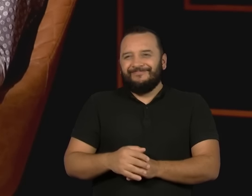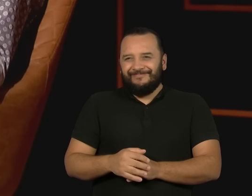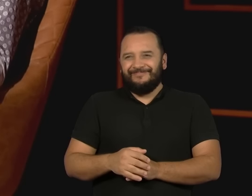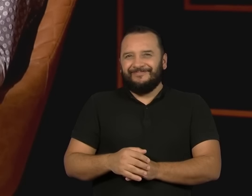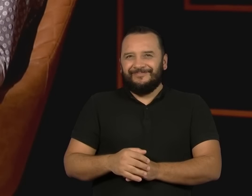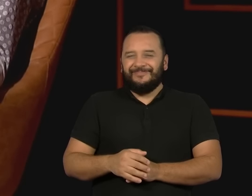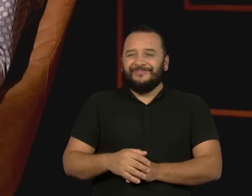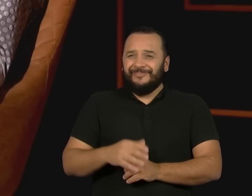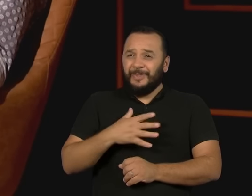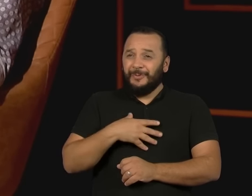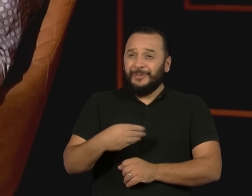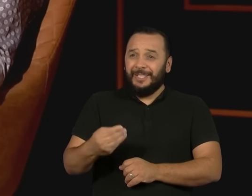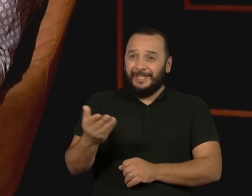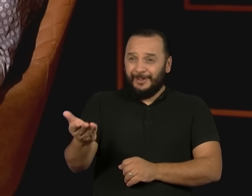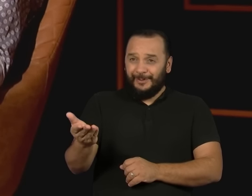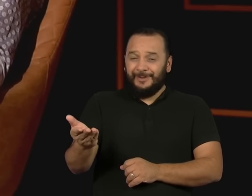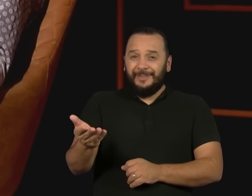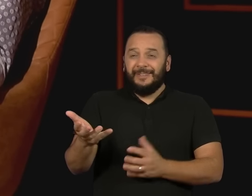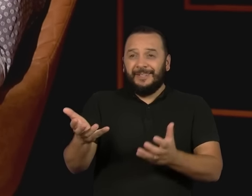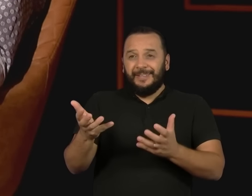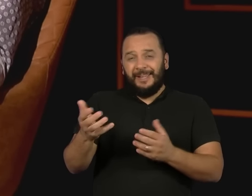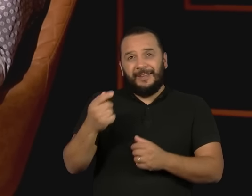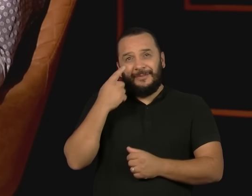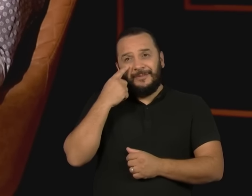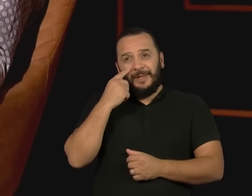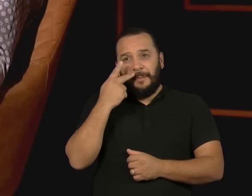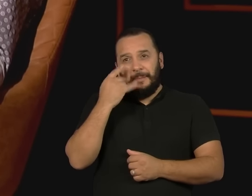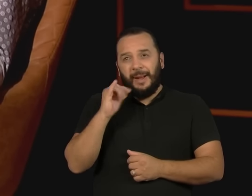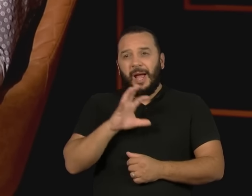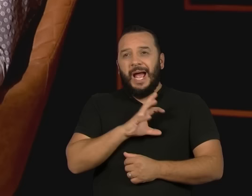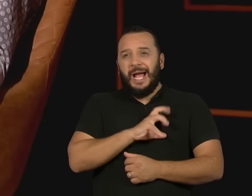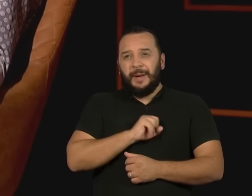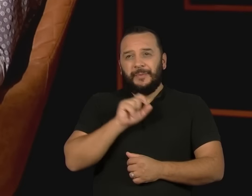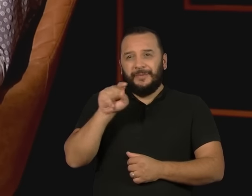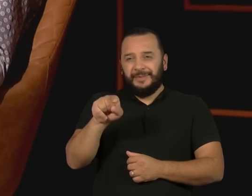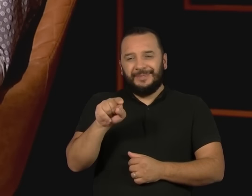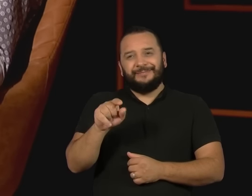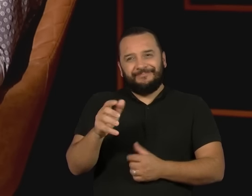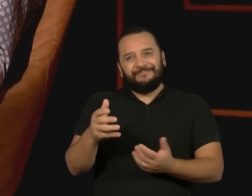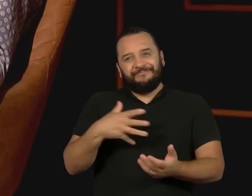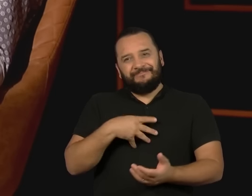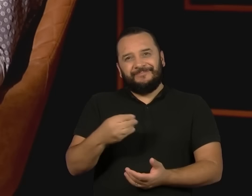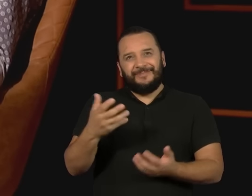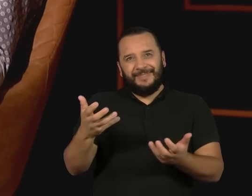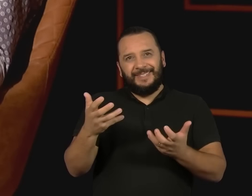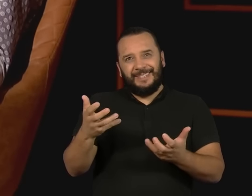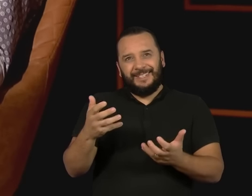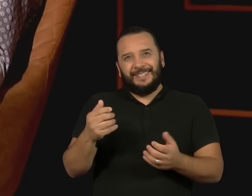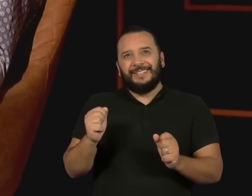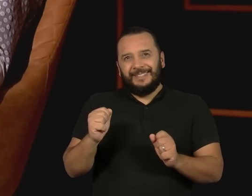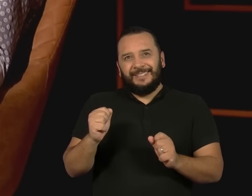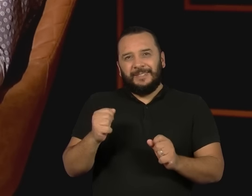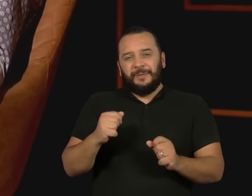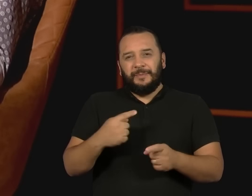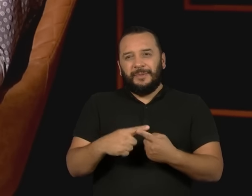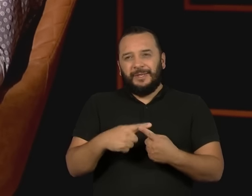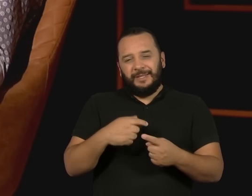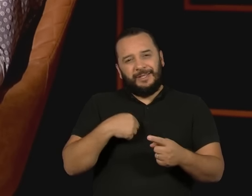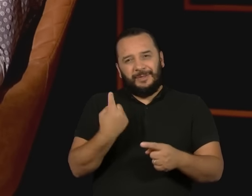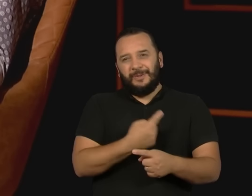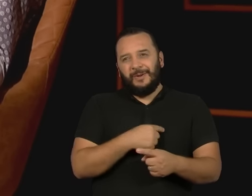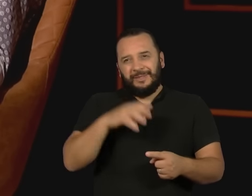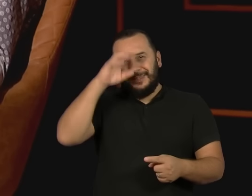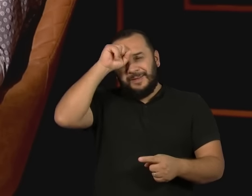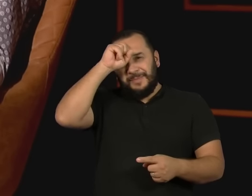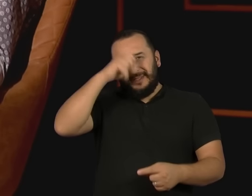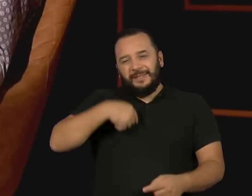quer ouvir o pai, né? Ainda mais da minha geração, ouvir o pai dizer que te ama, né? Com essa educação machista que a gente acaba tendo,